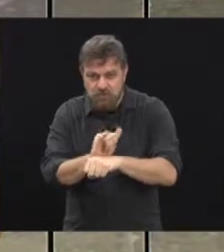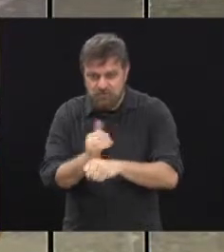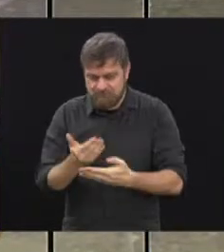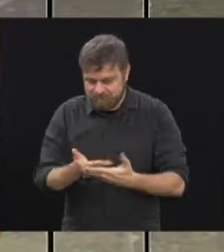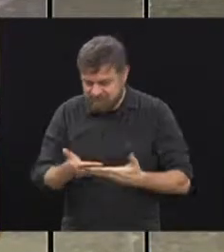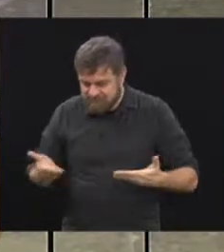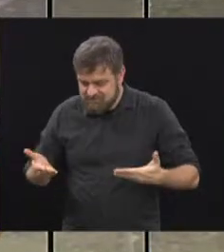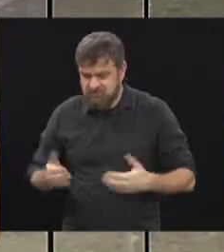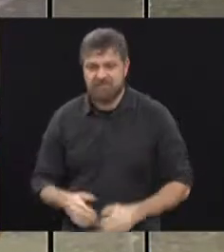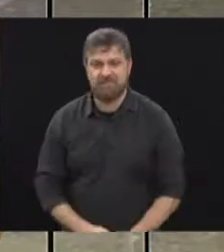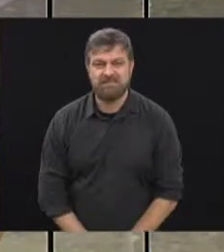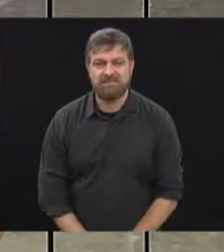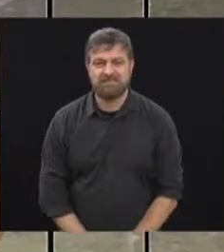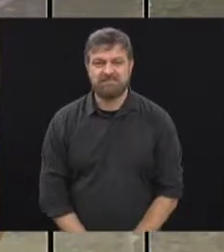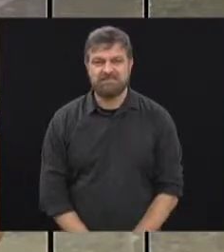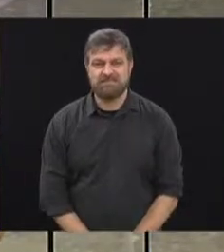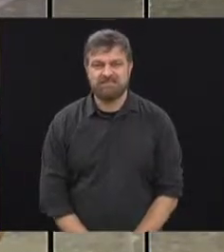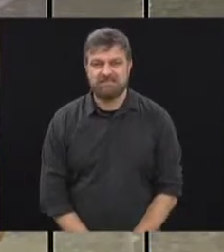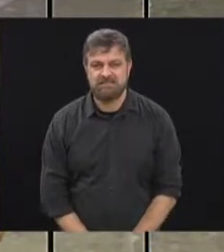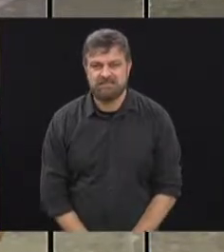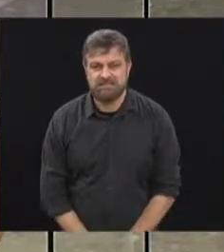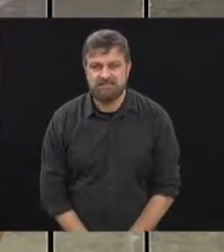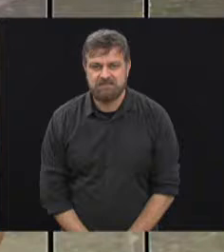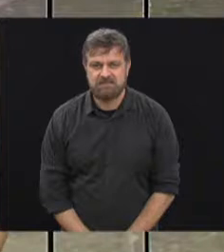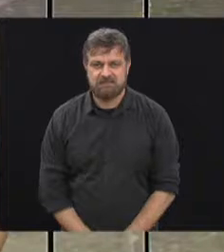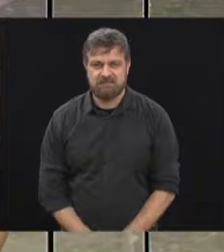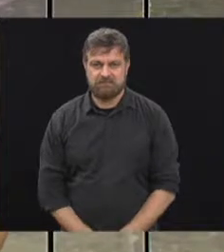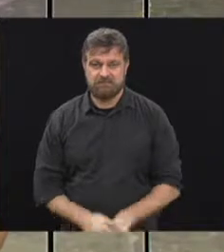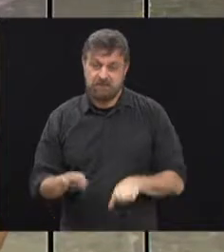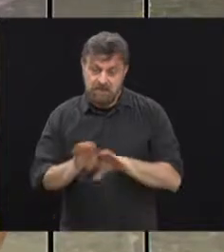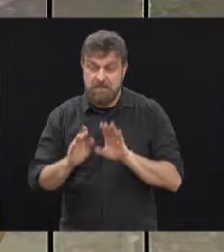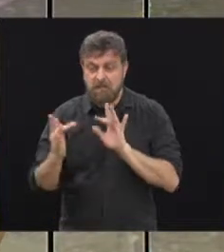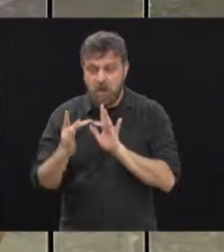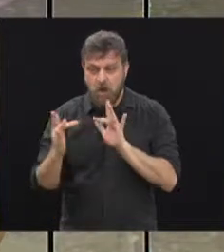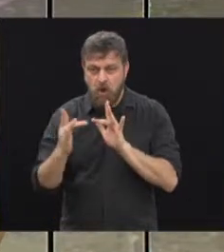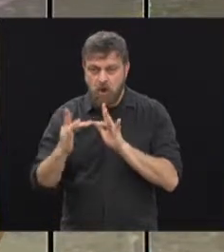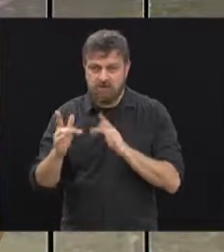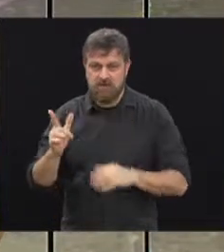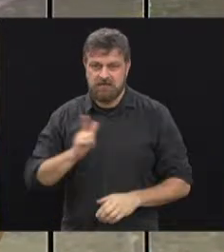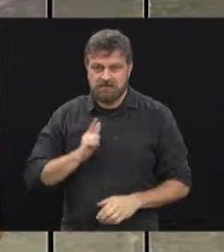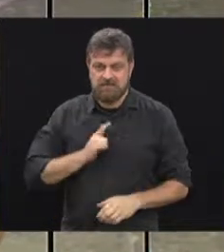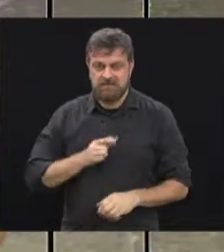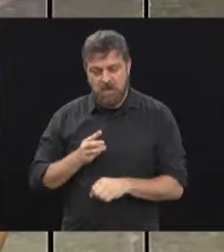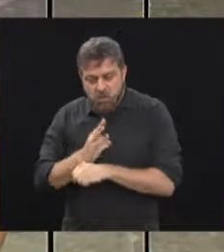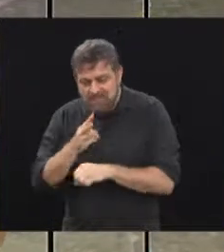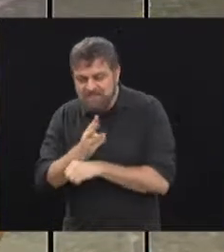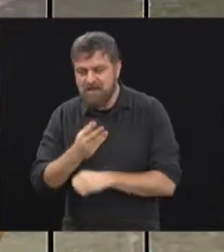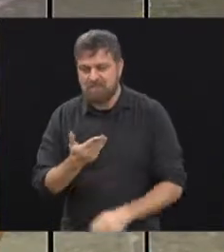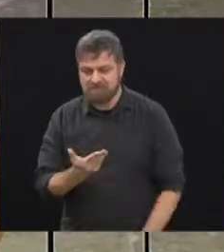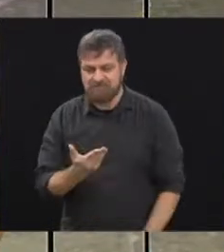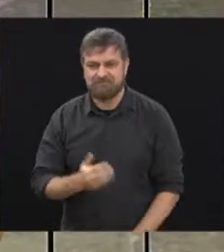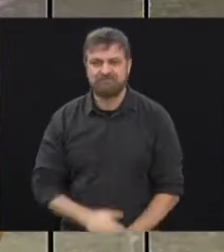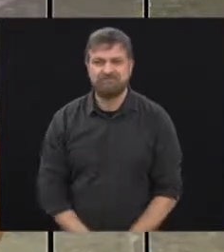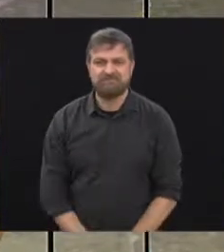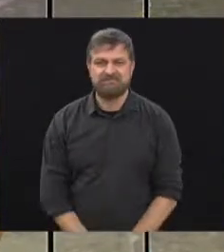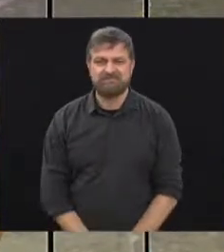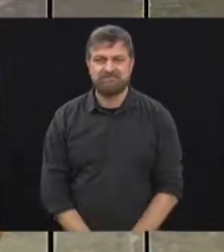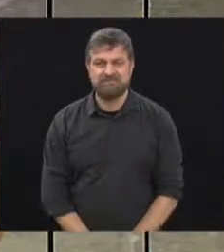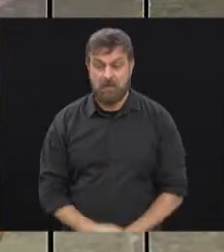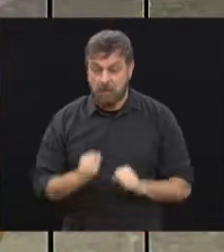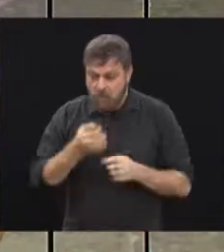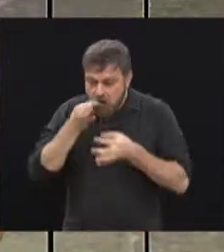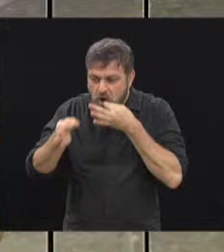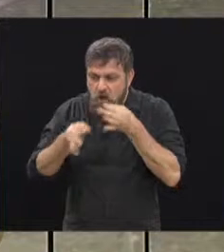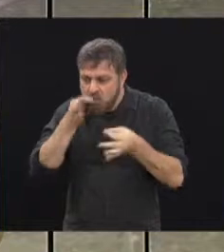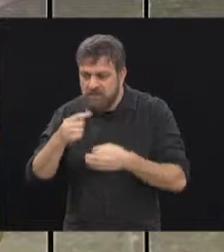todos disponíveis no YouTube. O endereço está passando para você. Os outros meios de contato da TV Câmara, sugestões, dúvidas, são sempre